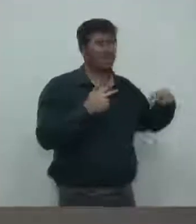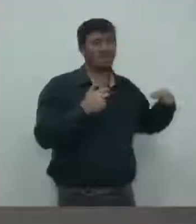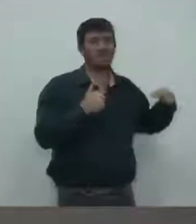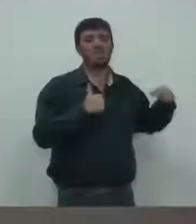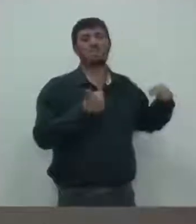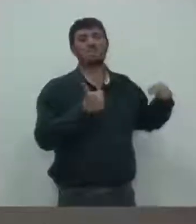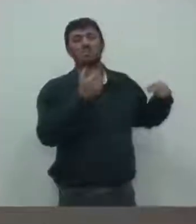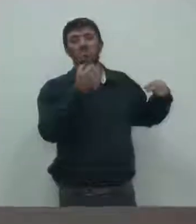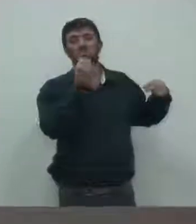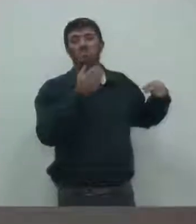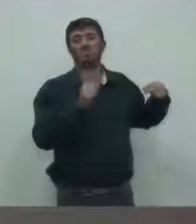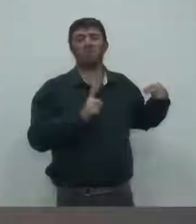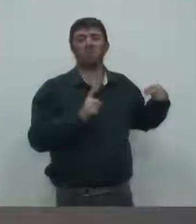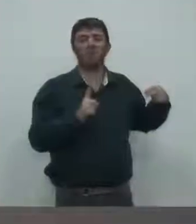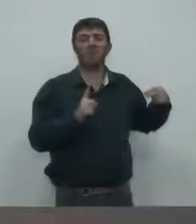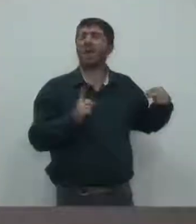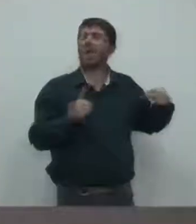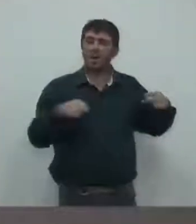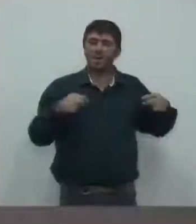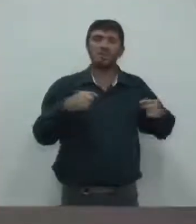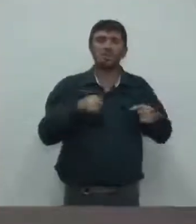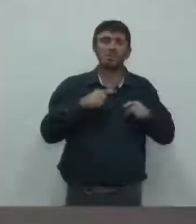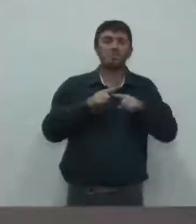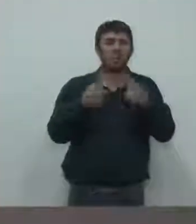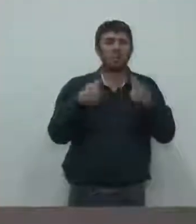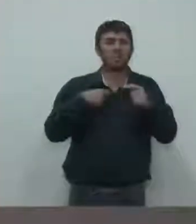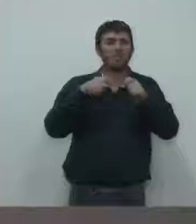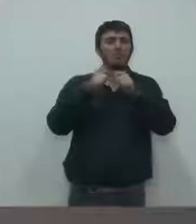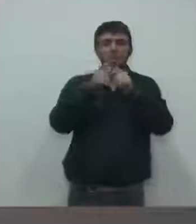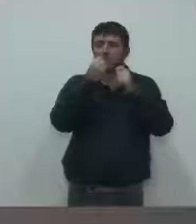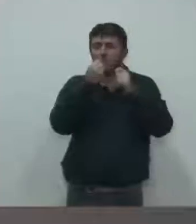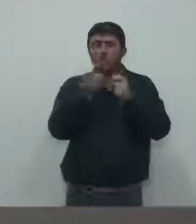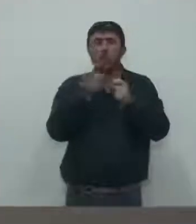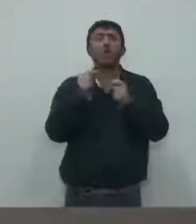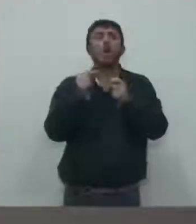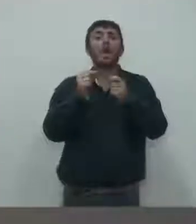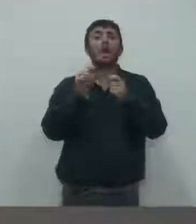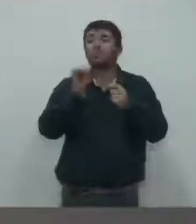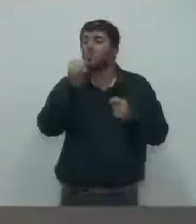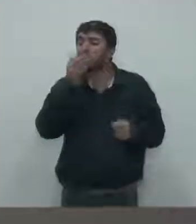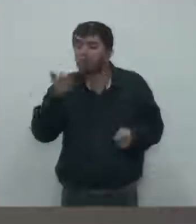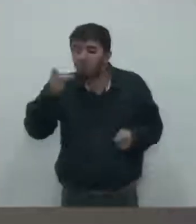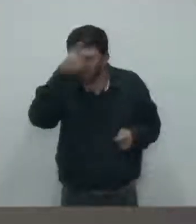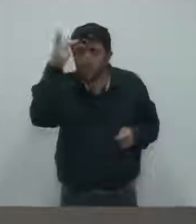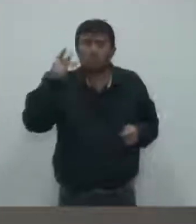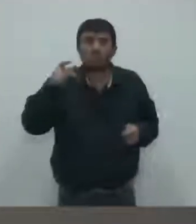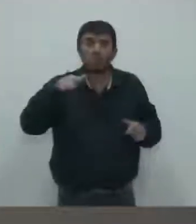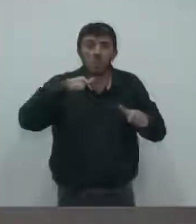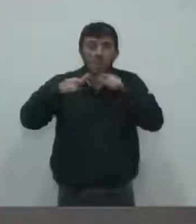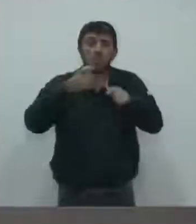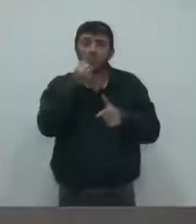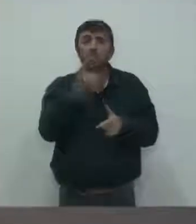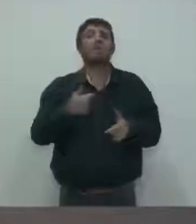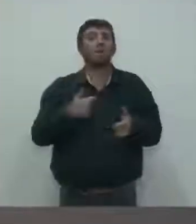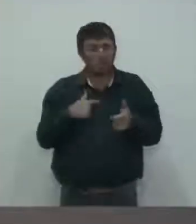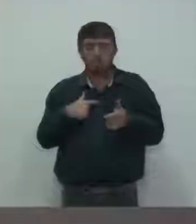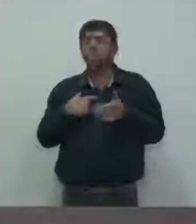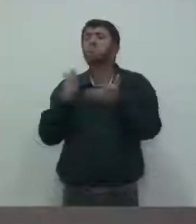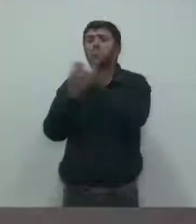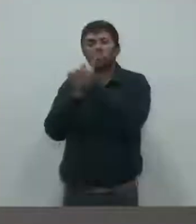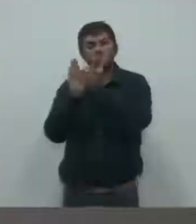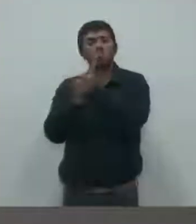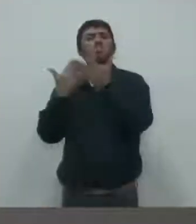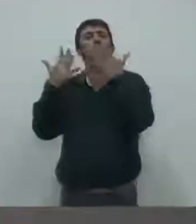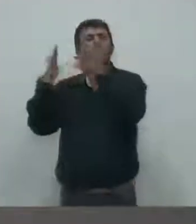elogiar, principalmente as pessoas que têm trabalhado para a cidade. E aí, quando a gente pensa no indicador de desempenho, a gente tem que